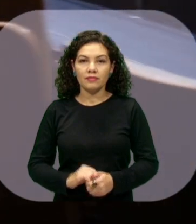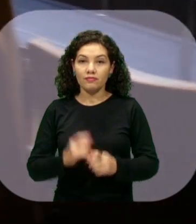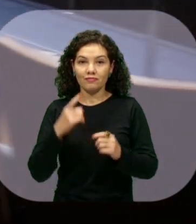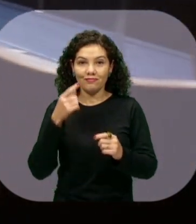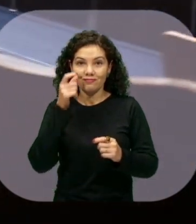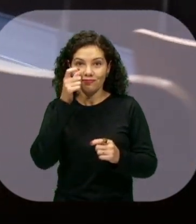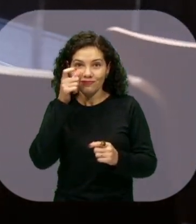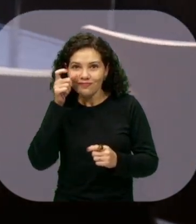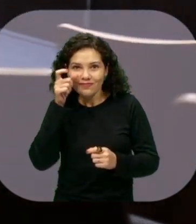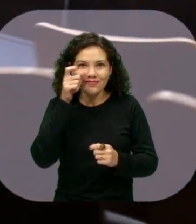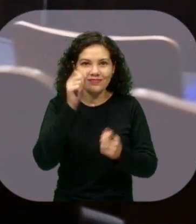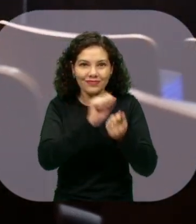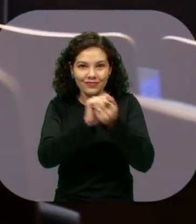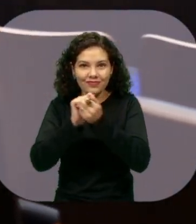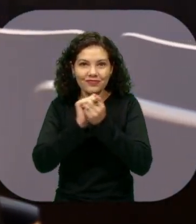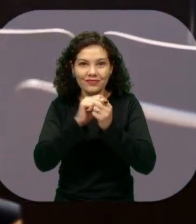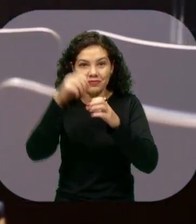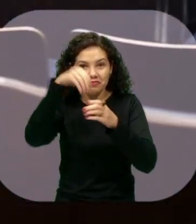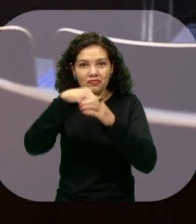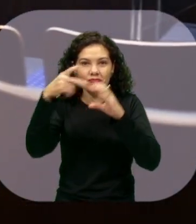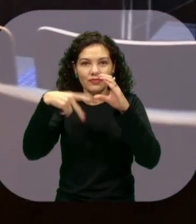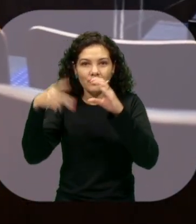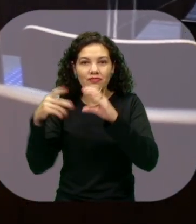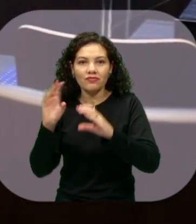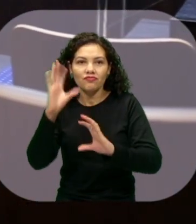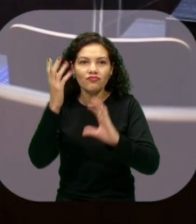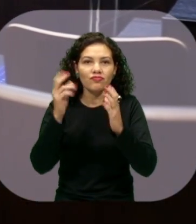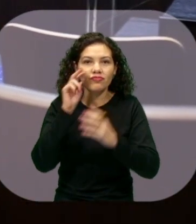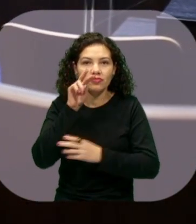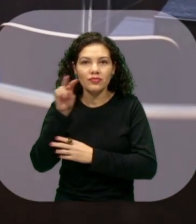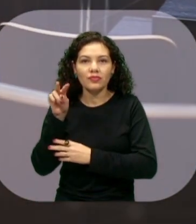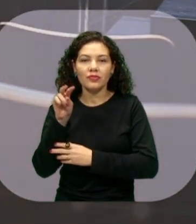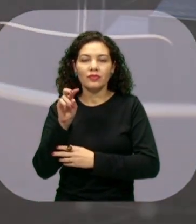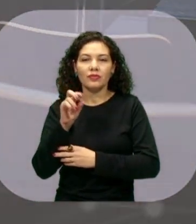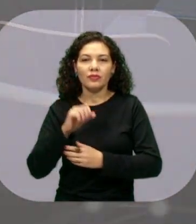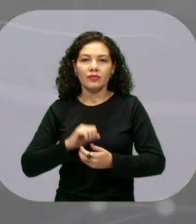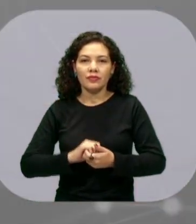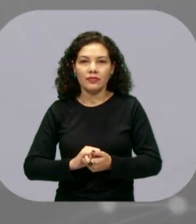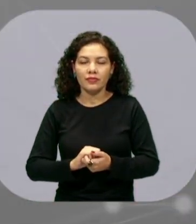Fique por dentro do que acontece na Câmara de Vereadores de Itajaí.